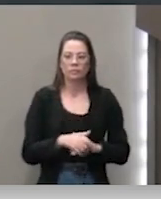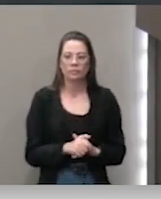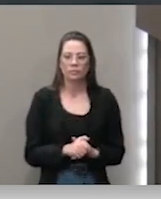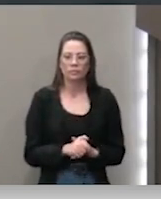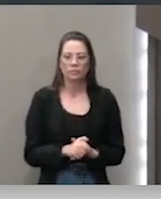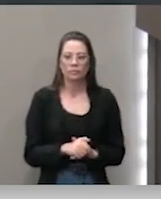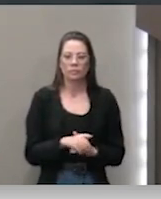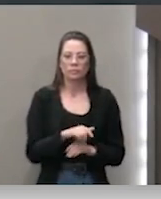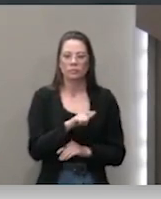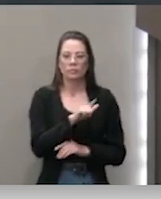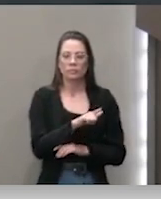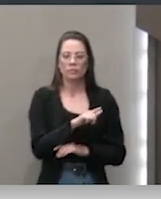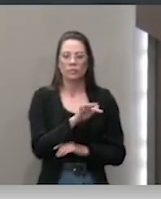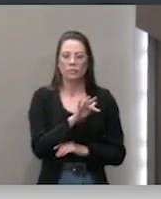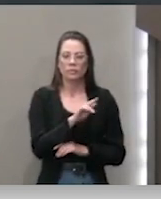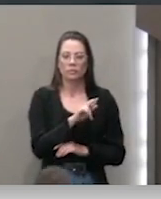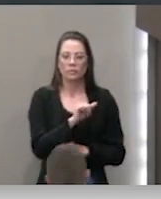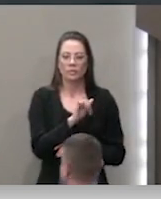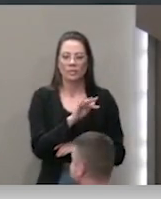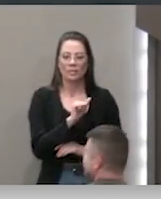E Luiz Rafael Colucci.